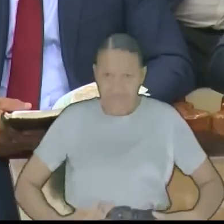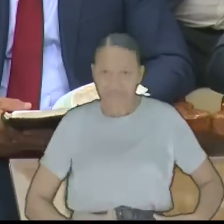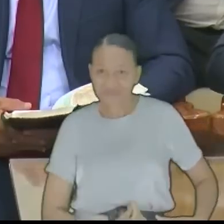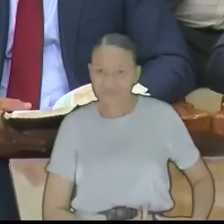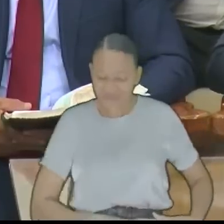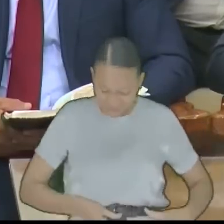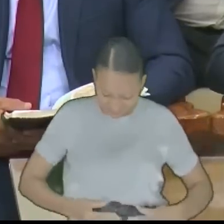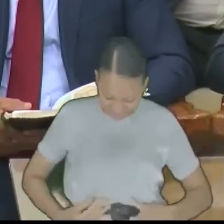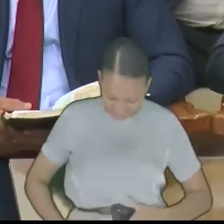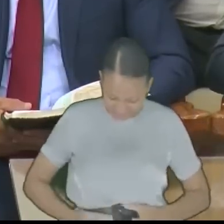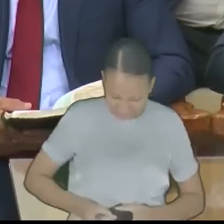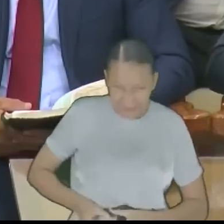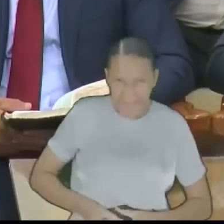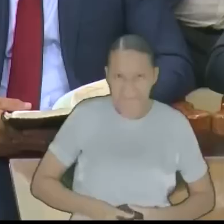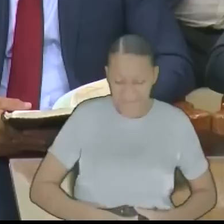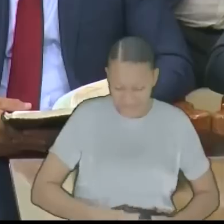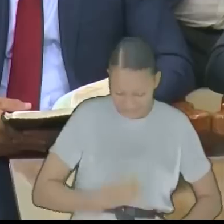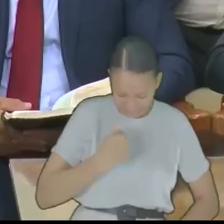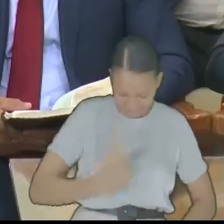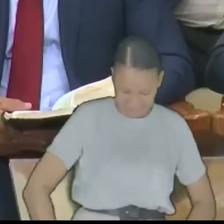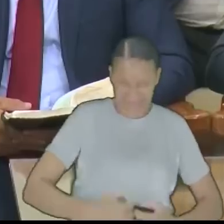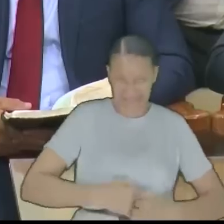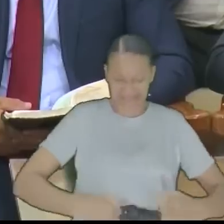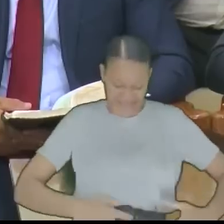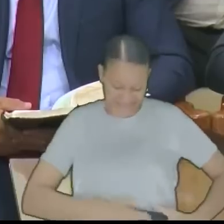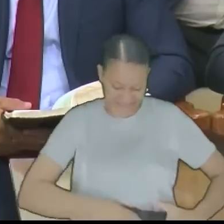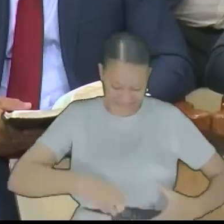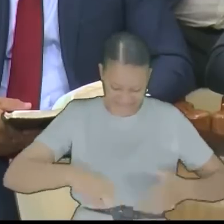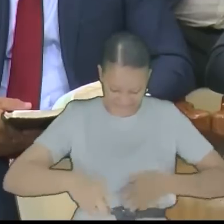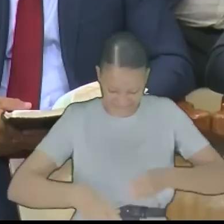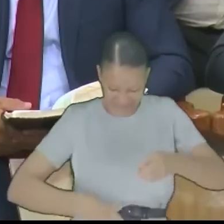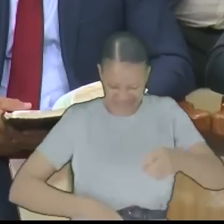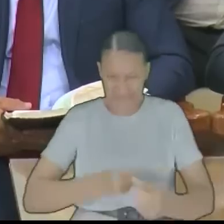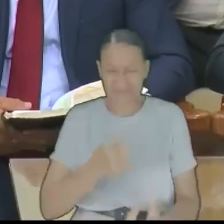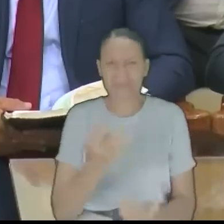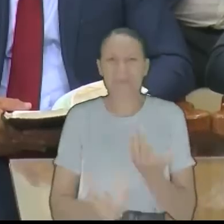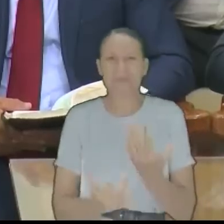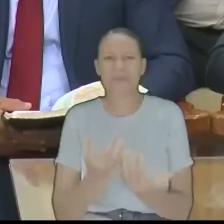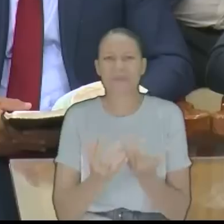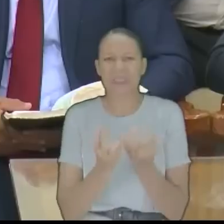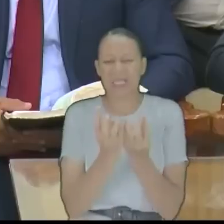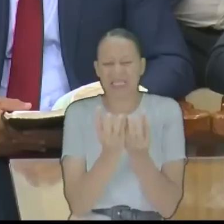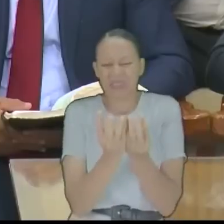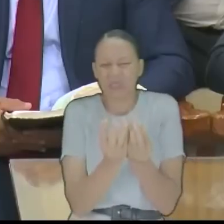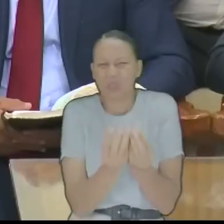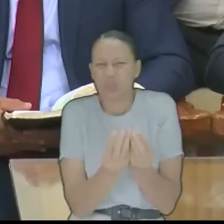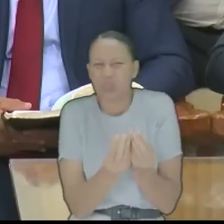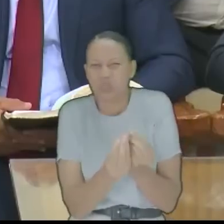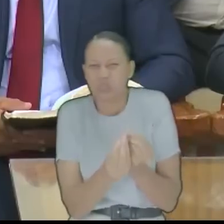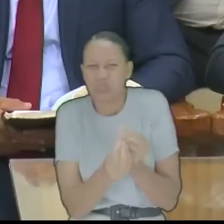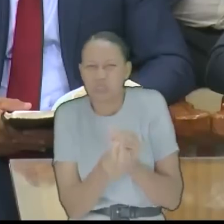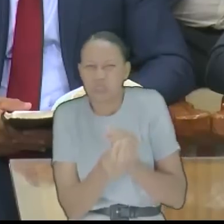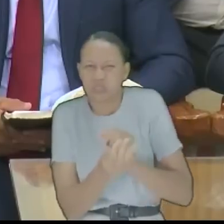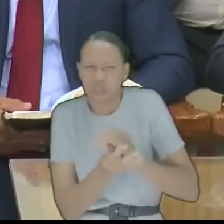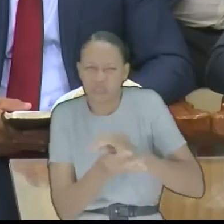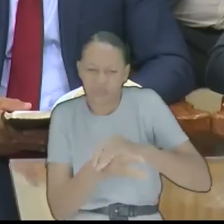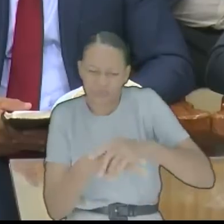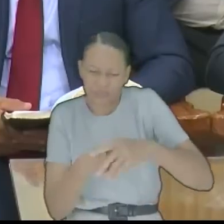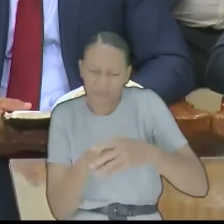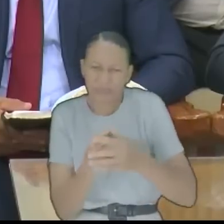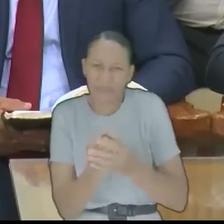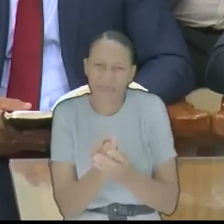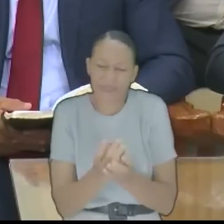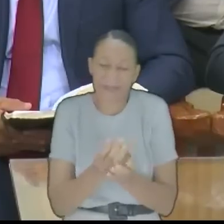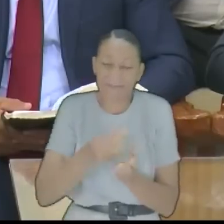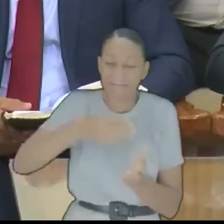as vísceras eram cozinhadas numa panela até derreter e virar o mingau.